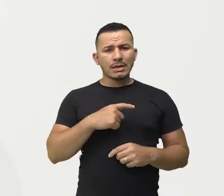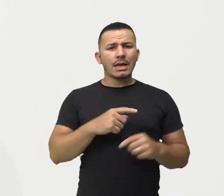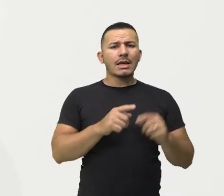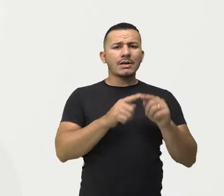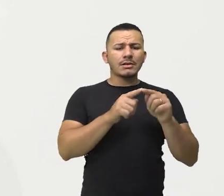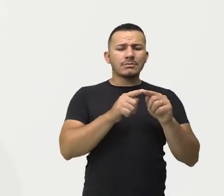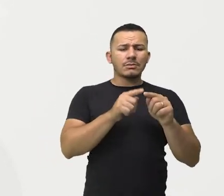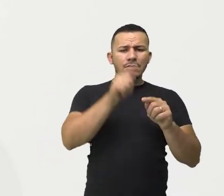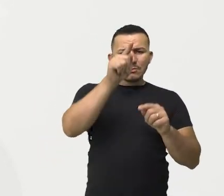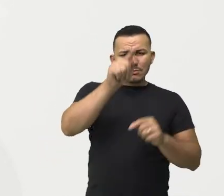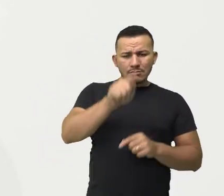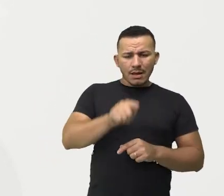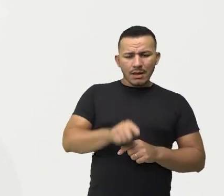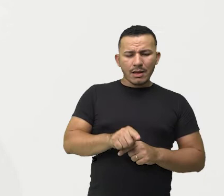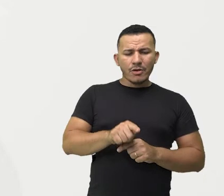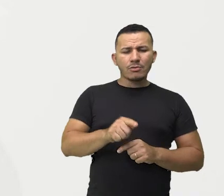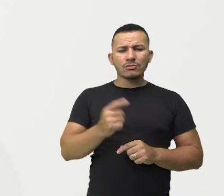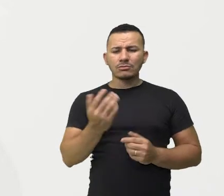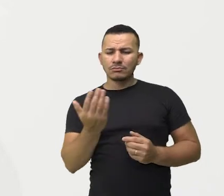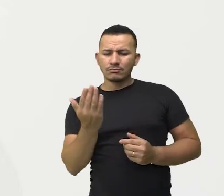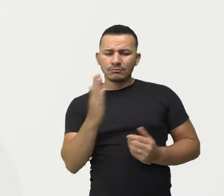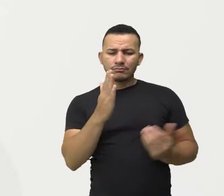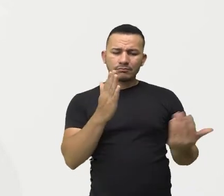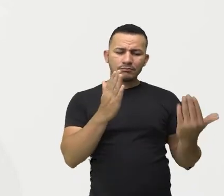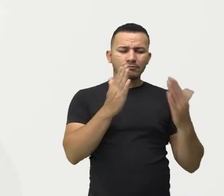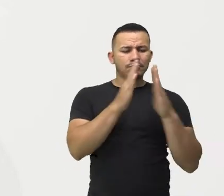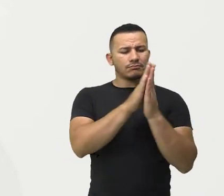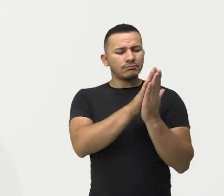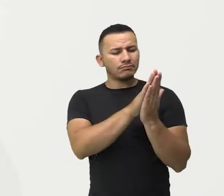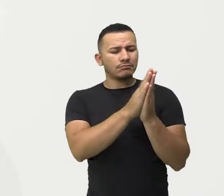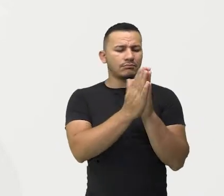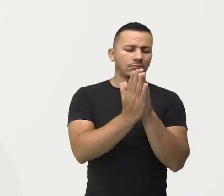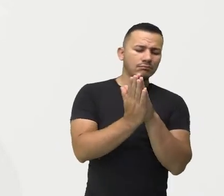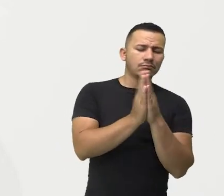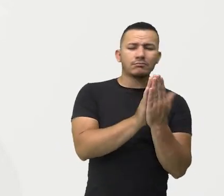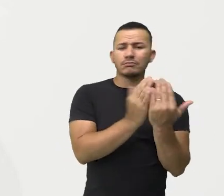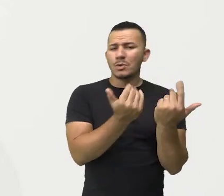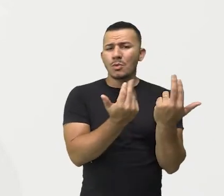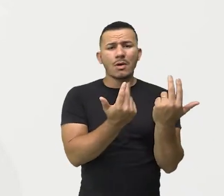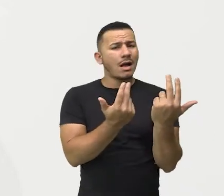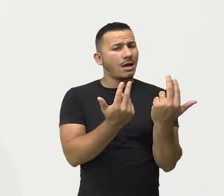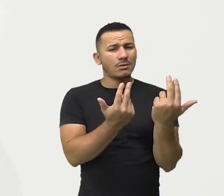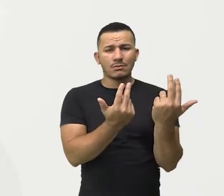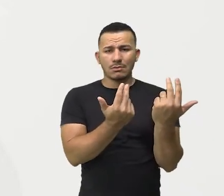no meio, né, eu tenho, olha, essas figuras se tornam iguais.